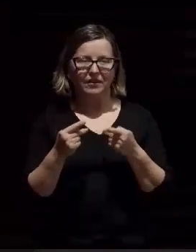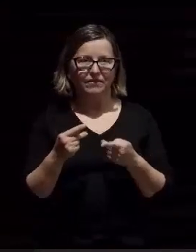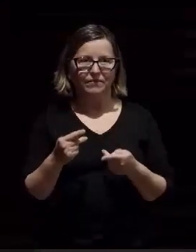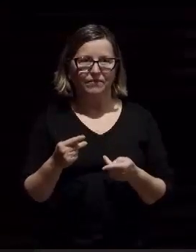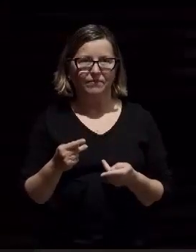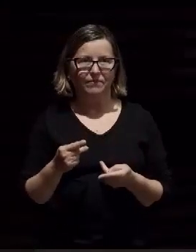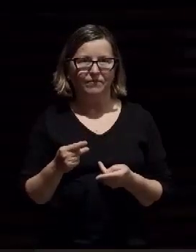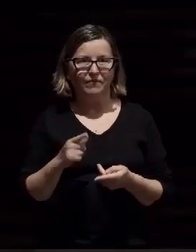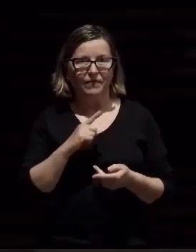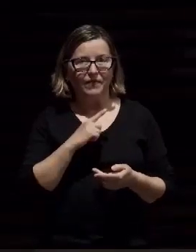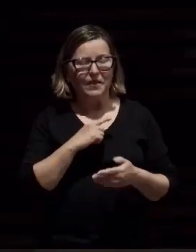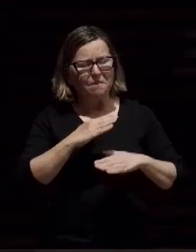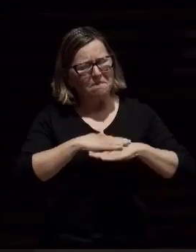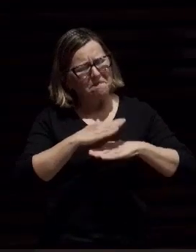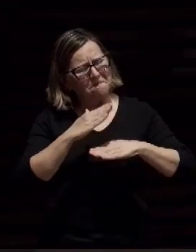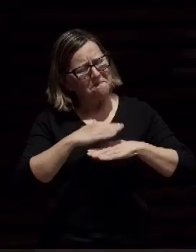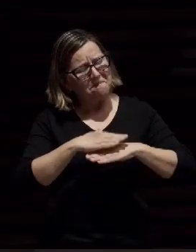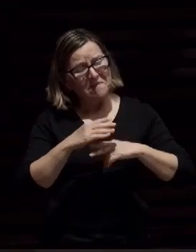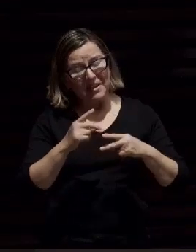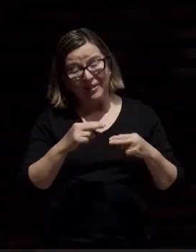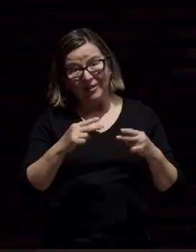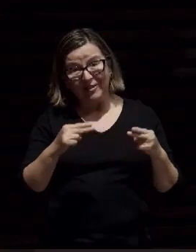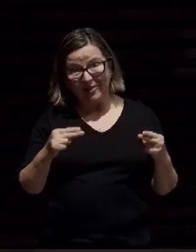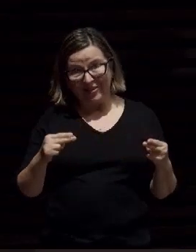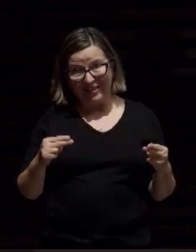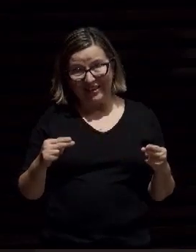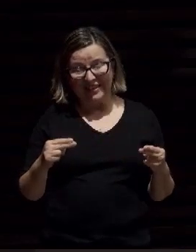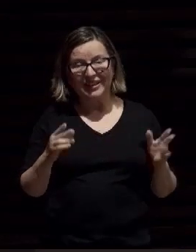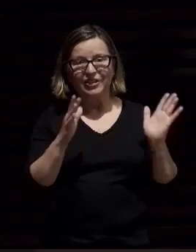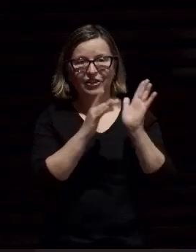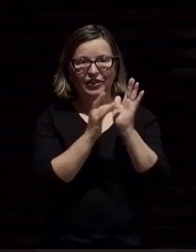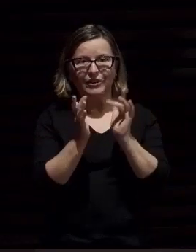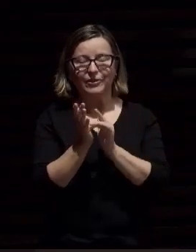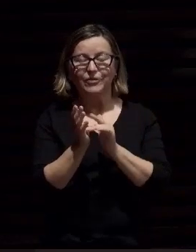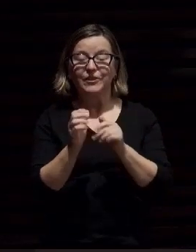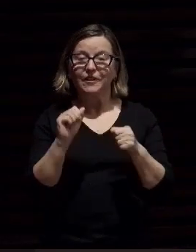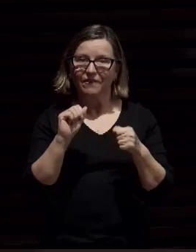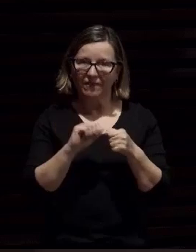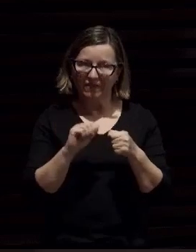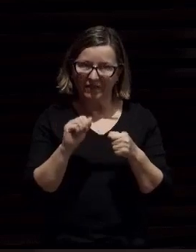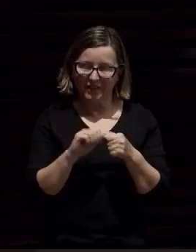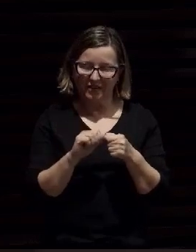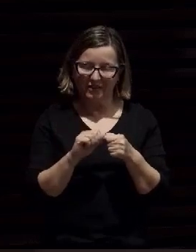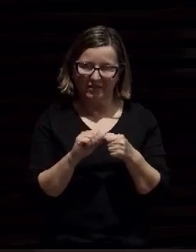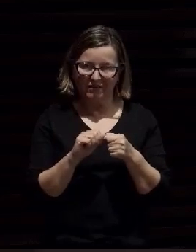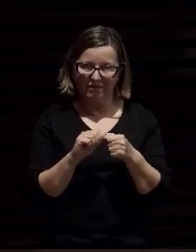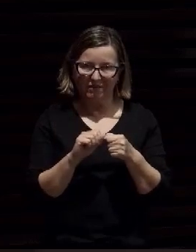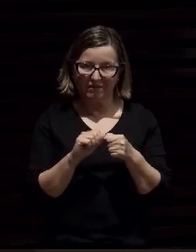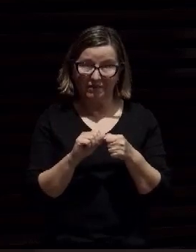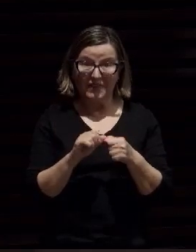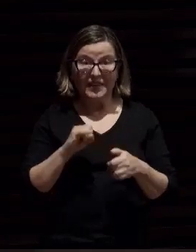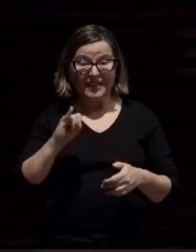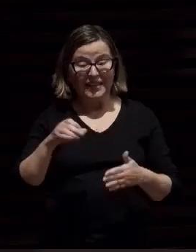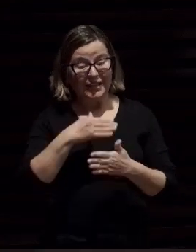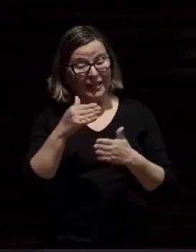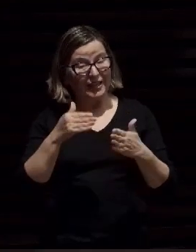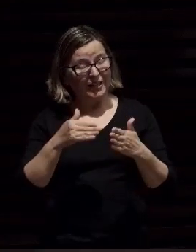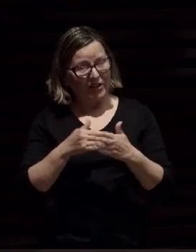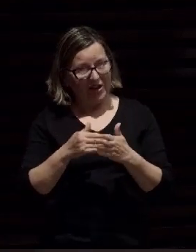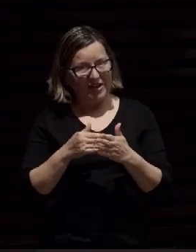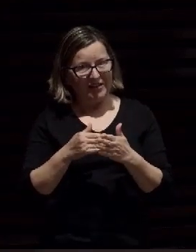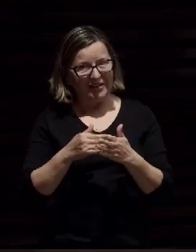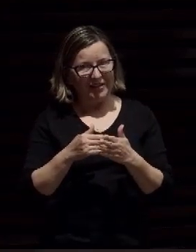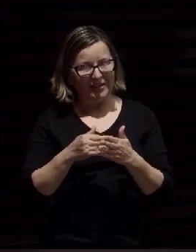ainda muitas outras coisas que Jesus fez. Se todas elas